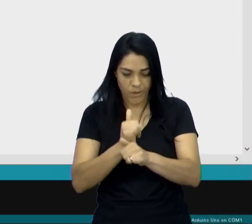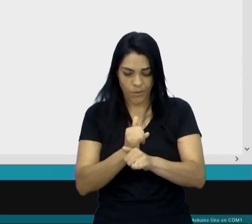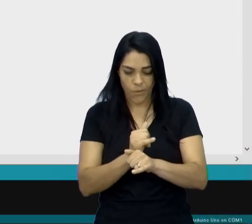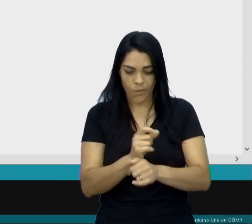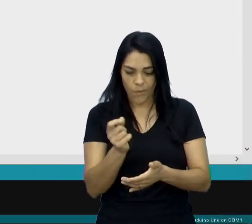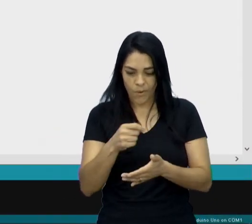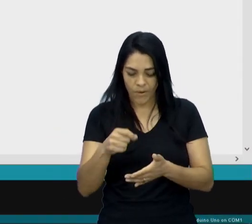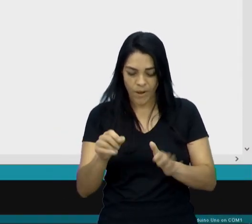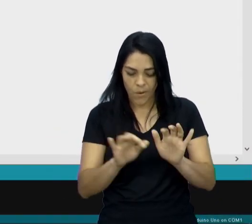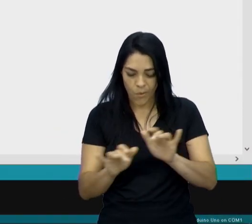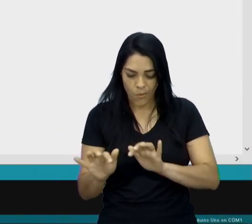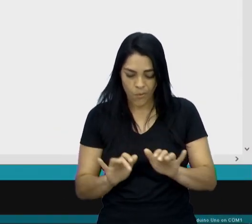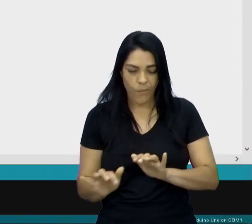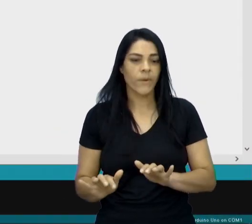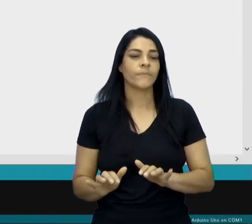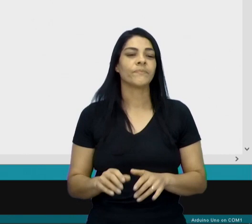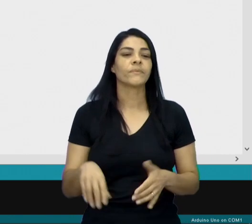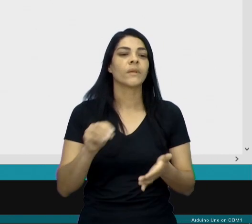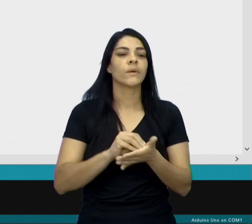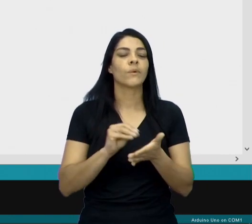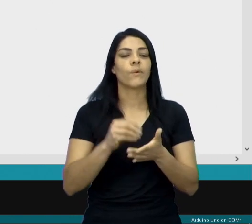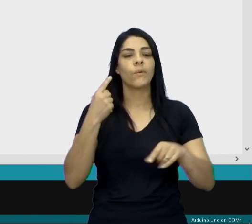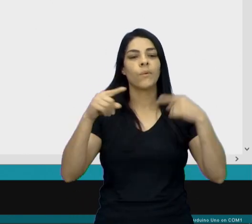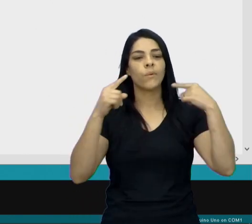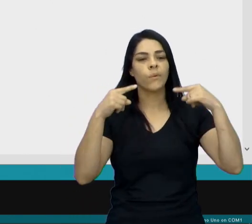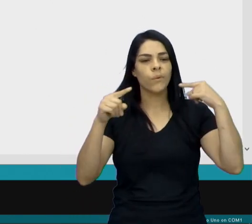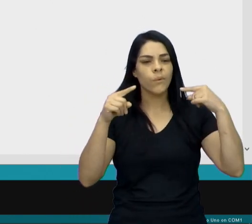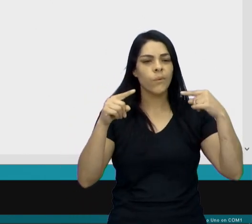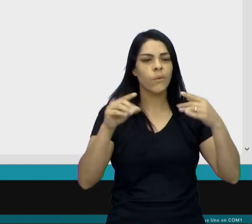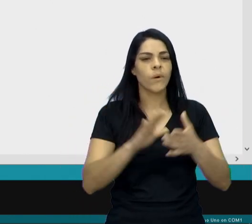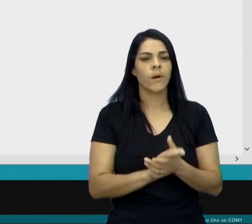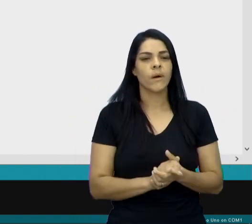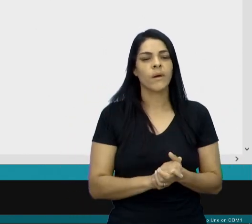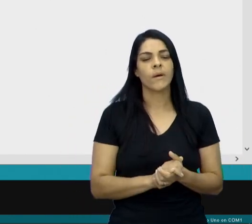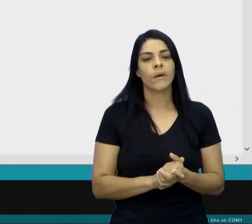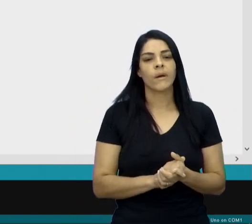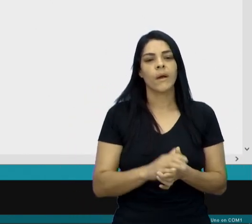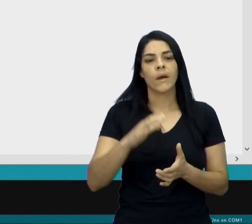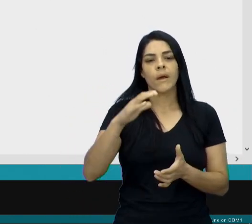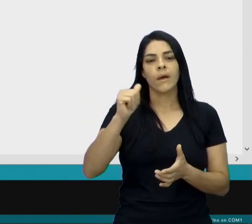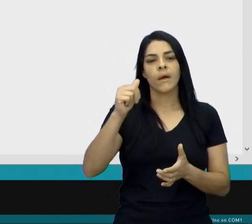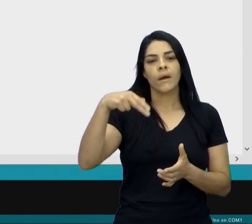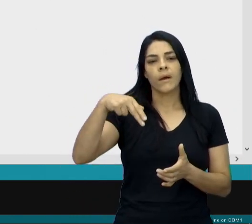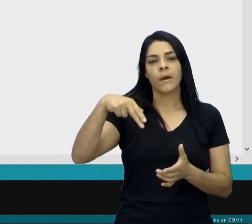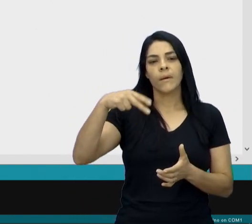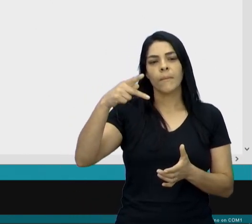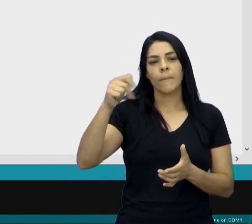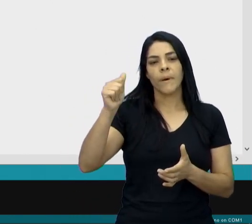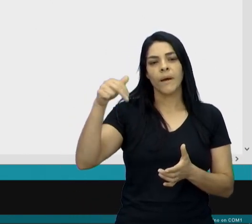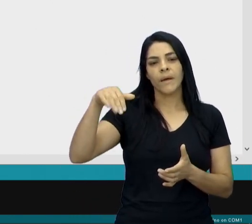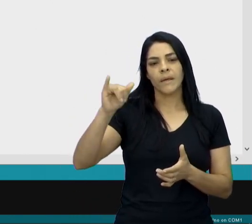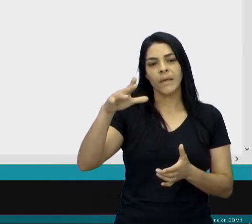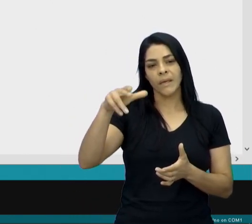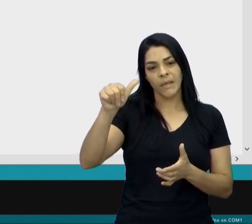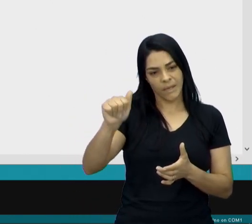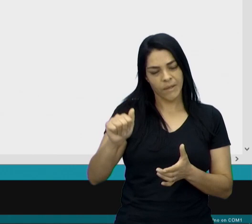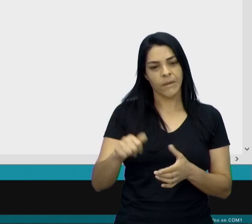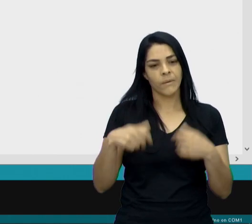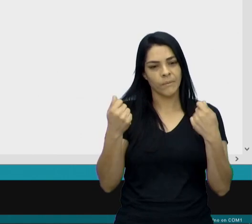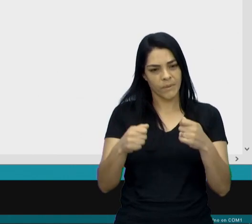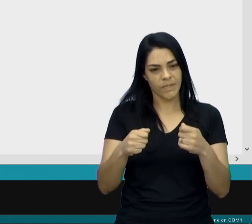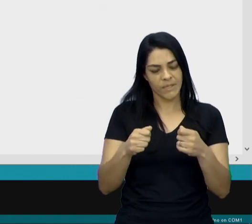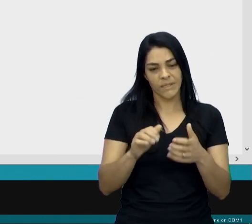No caso meu aqui, eu coloquei a campainha que vai receber os sinais lá no pino 12, tá bom? Então você tem que falar para o Arduino, aqui